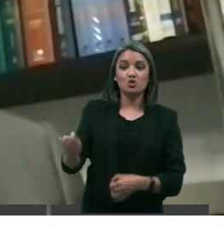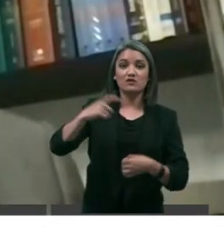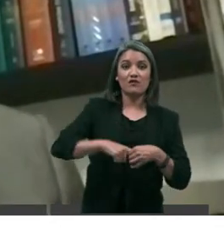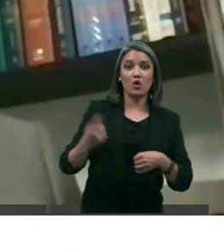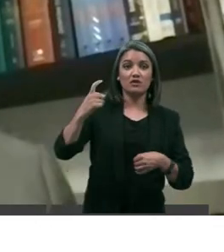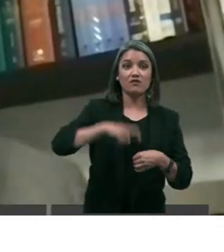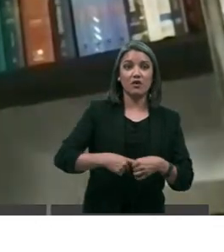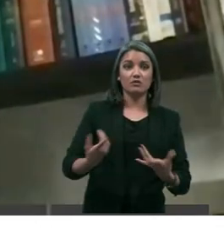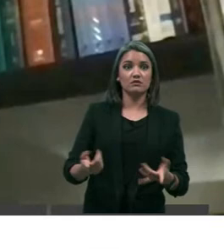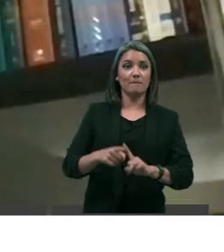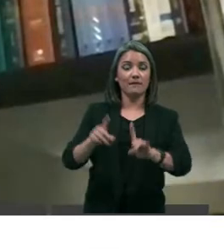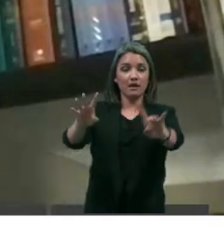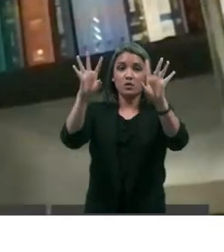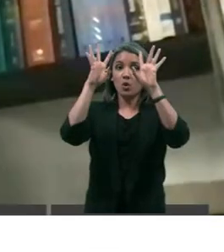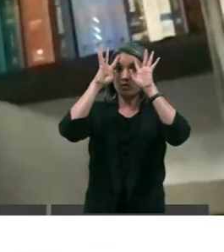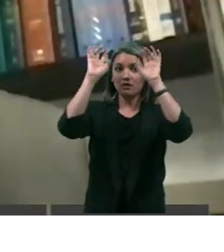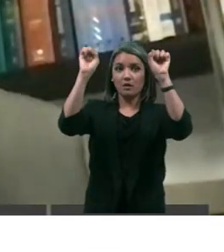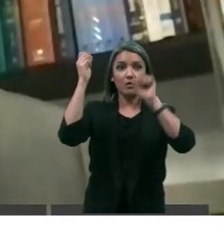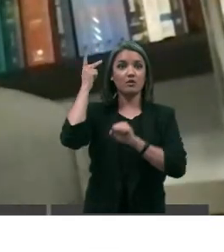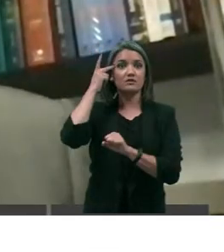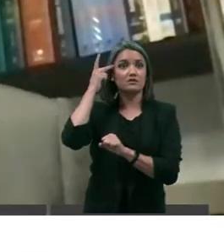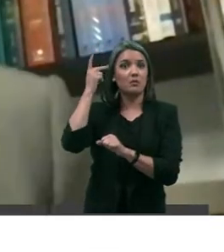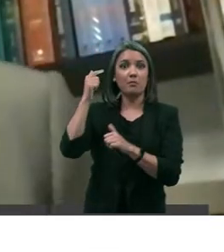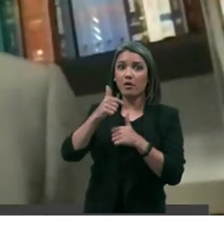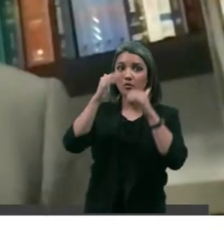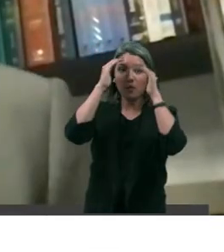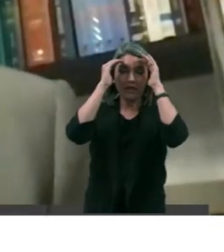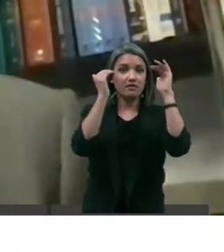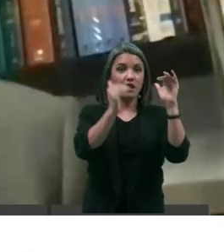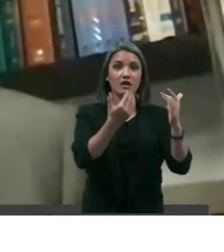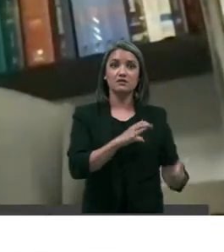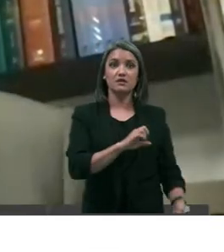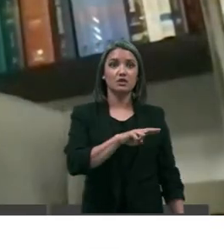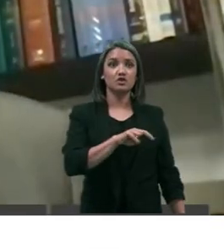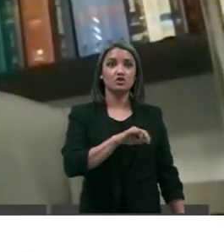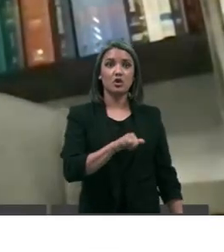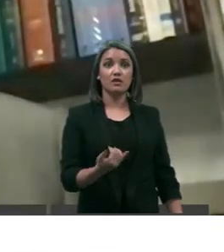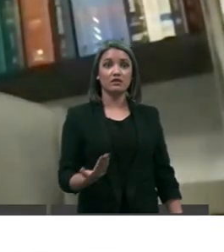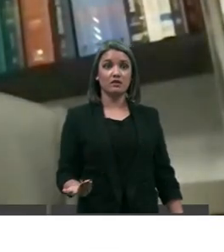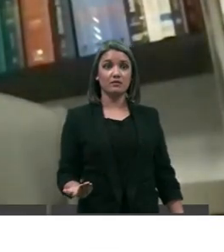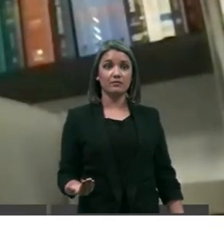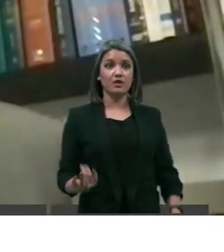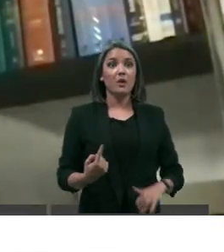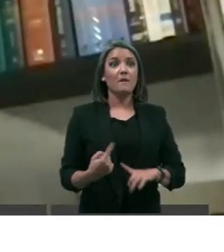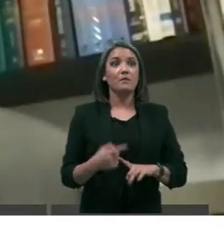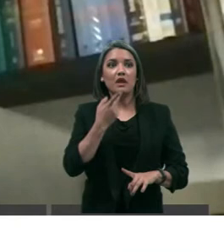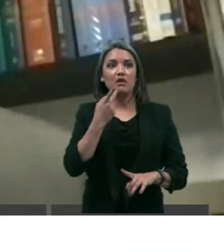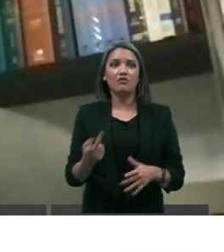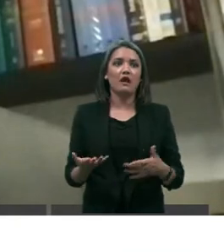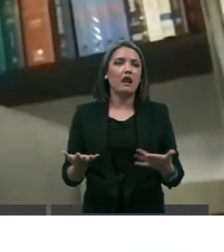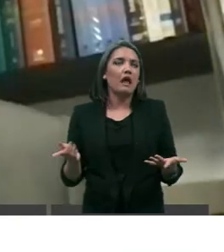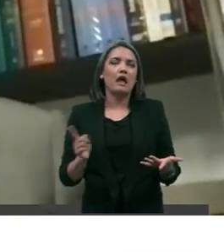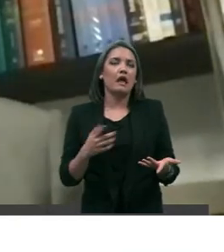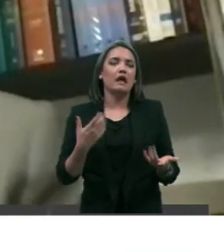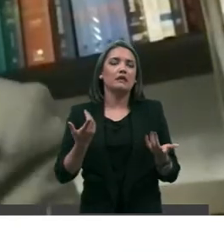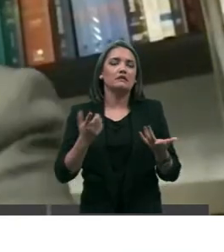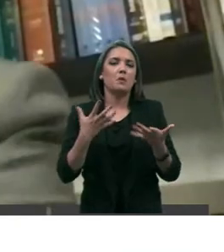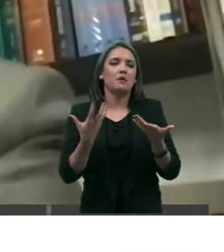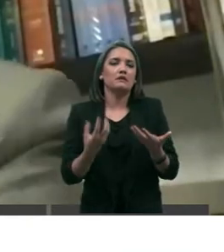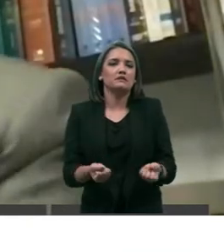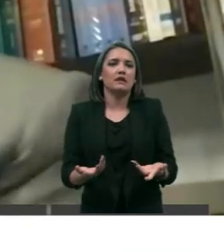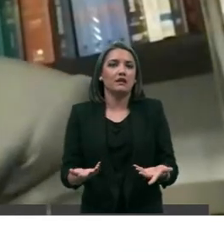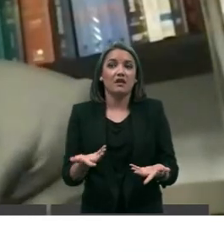de São Paulo não cumpre. Por que que não cumpre? Porque eles não se satisfazem com a atualização do magistrado. Ele quer fazer um